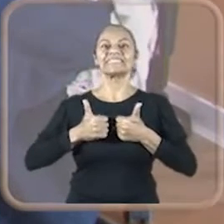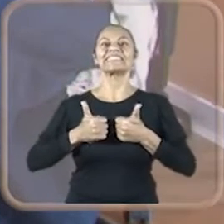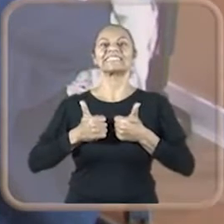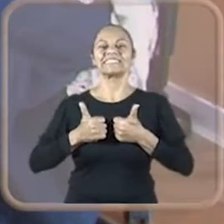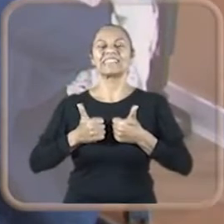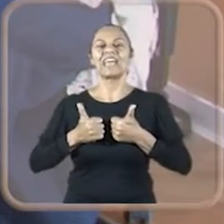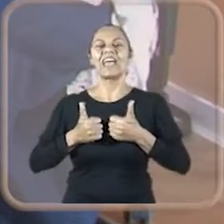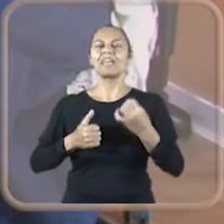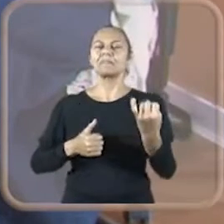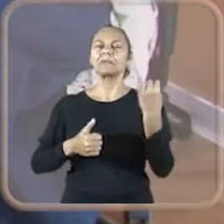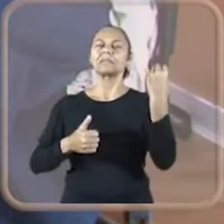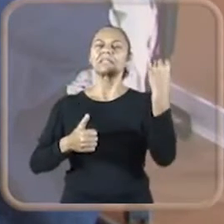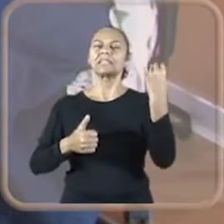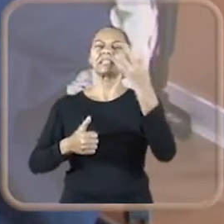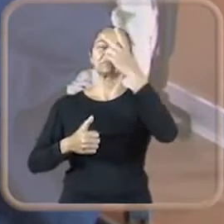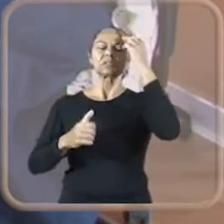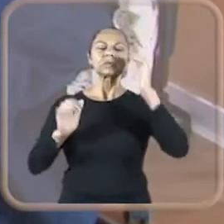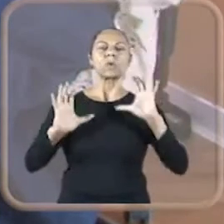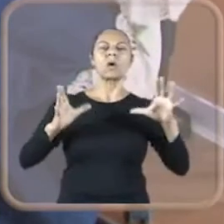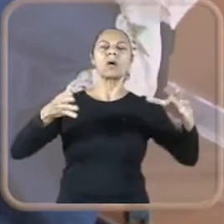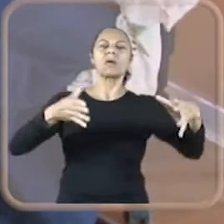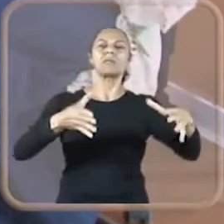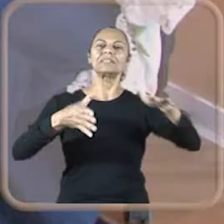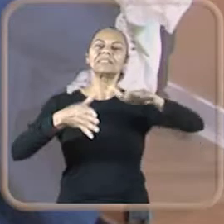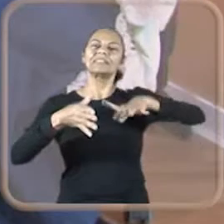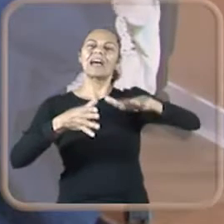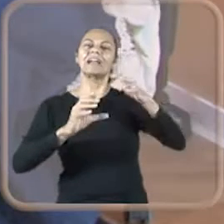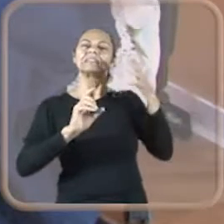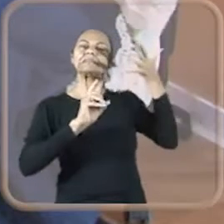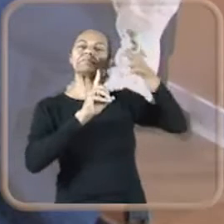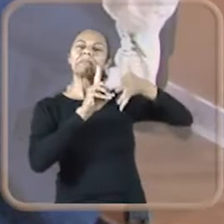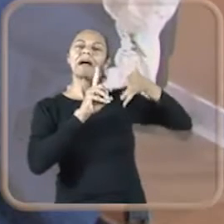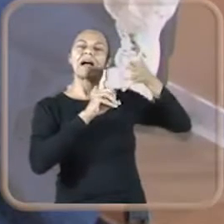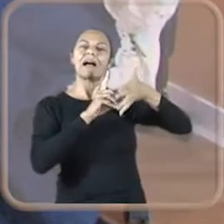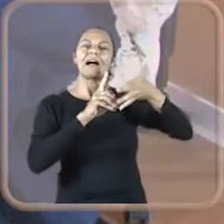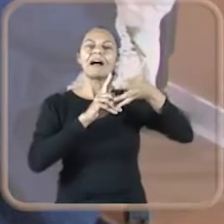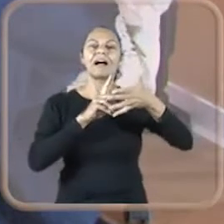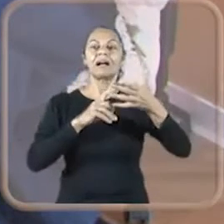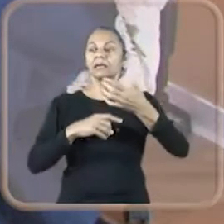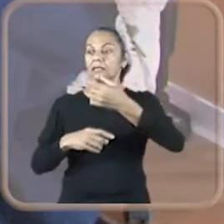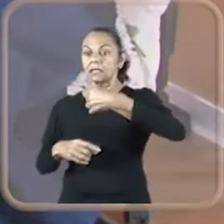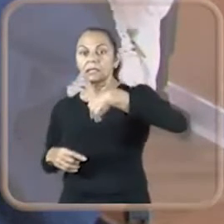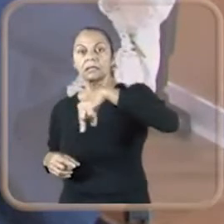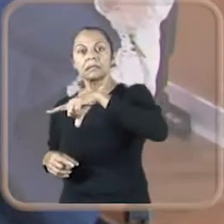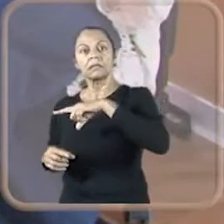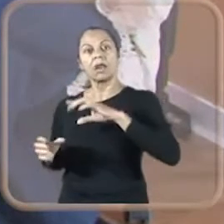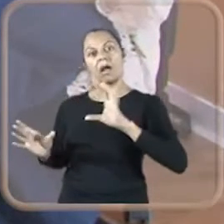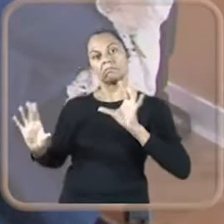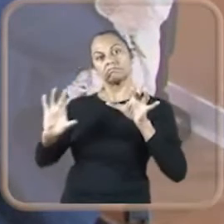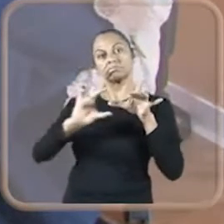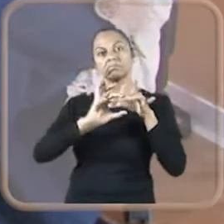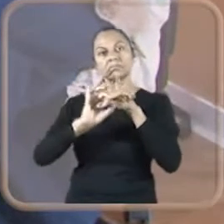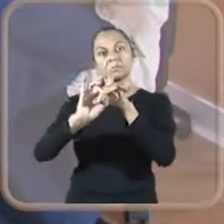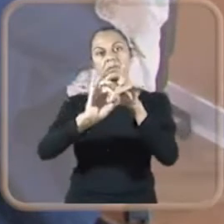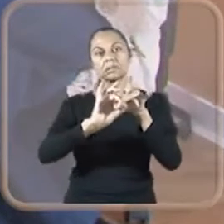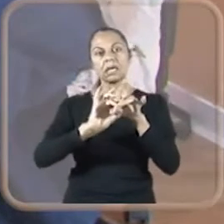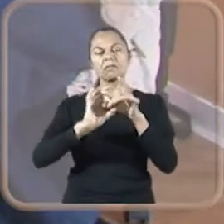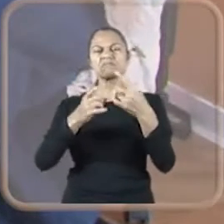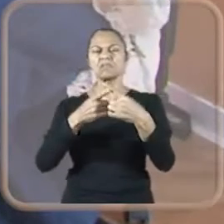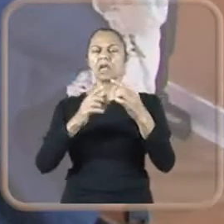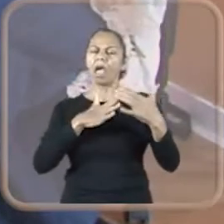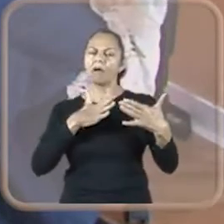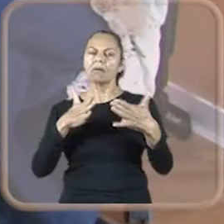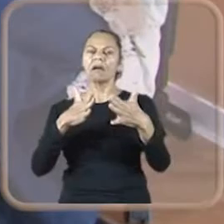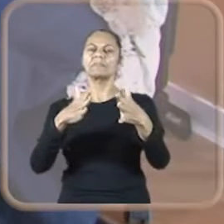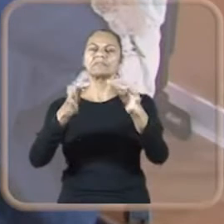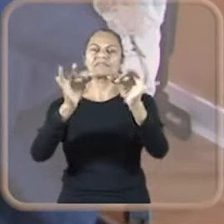não só dentro da escola, mas querendo propalar para a comunidade onde está e tudo. E isso nós somos parceiros de vocês sempre, porque eu acho